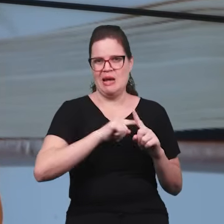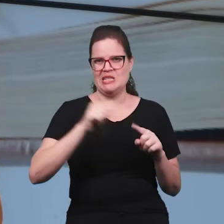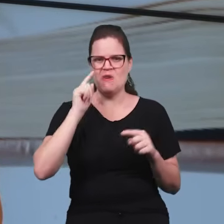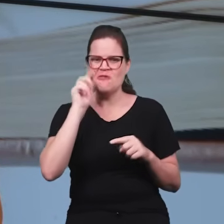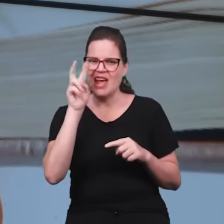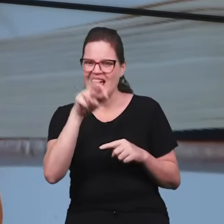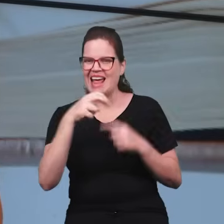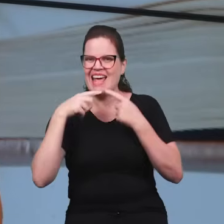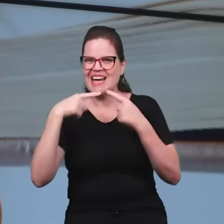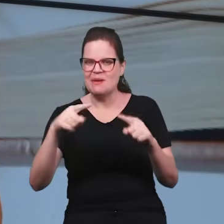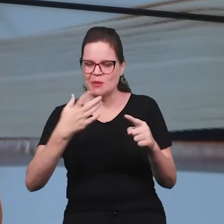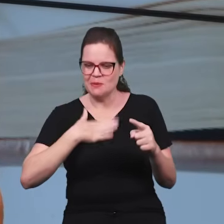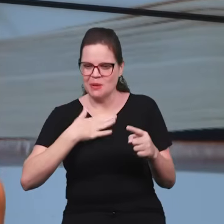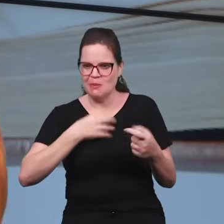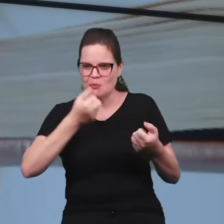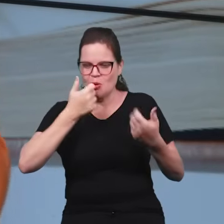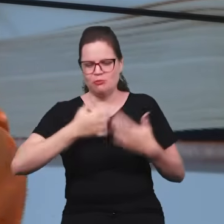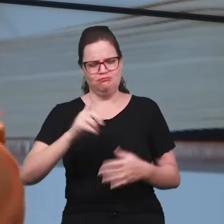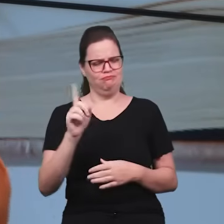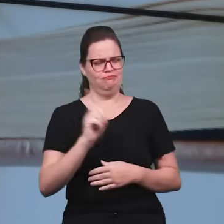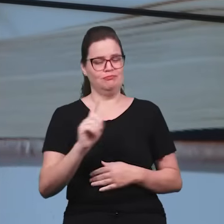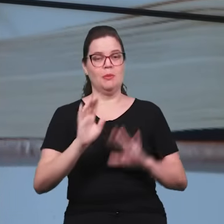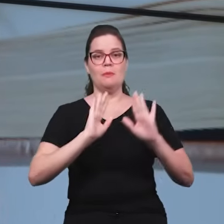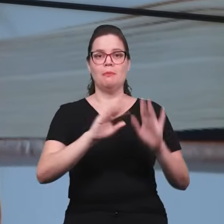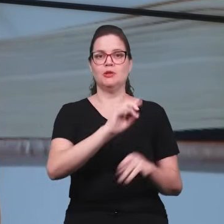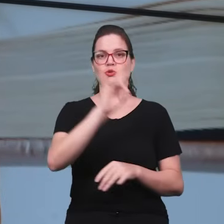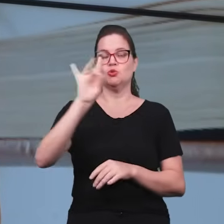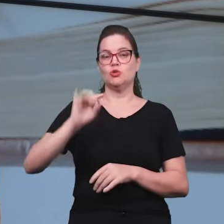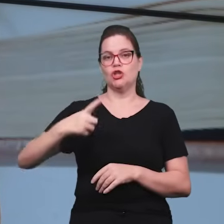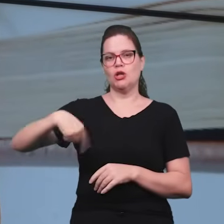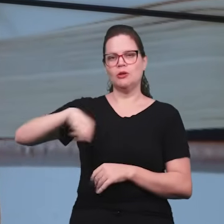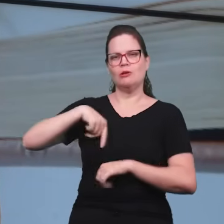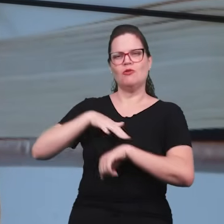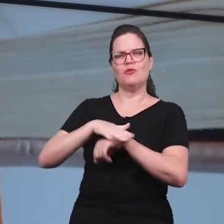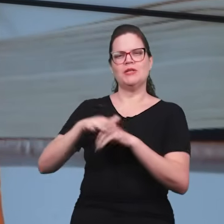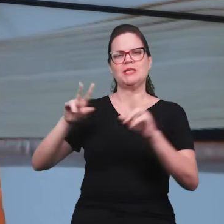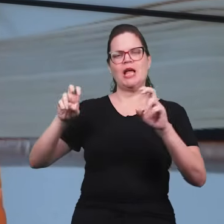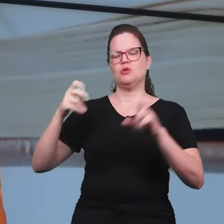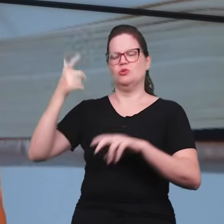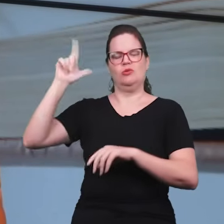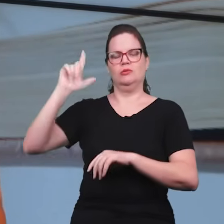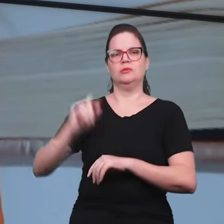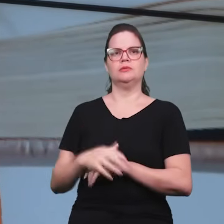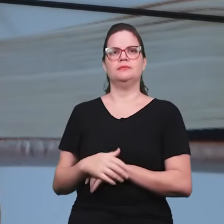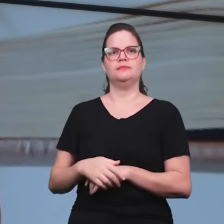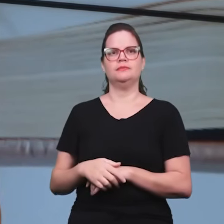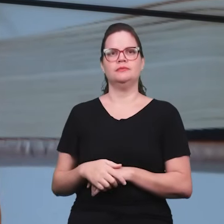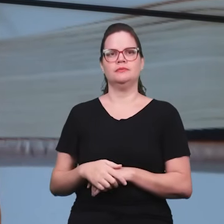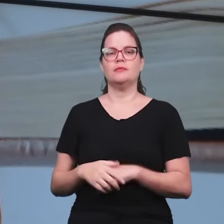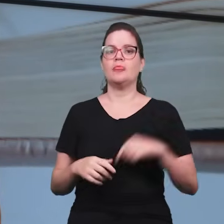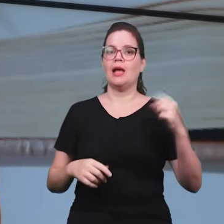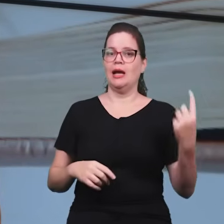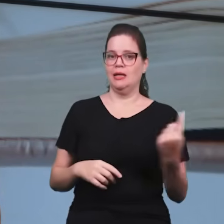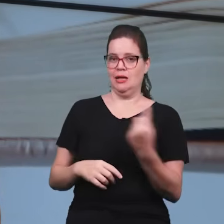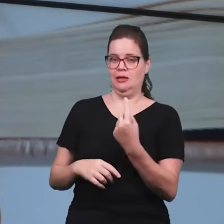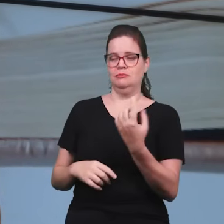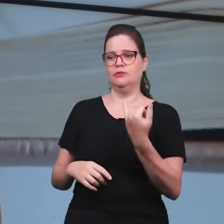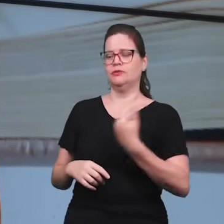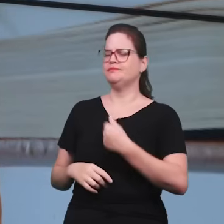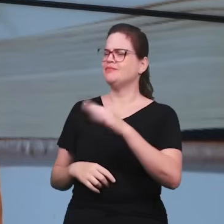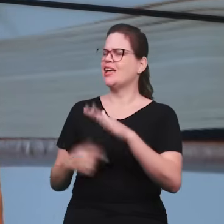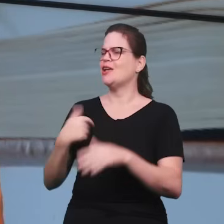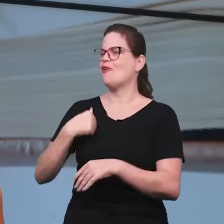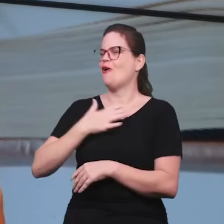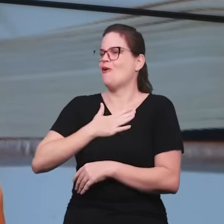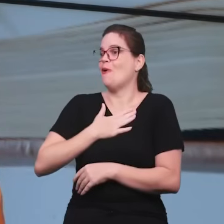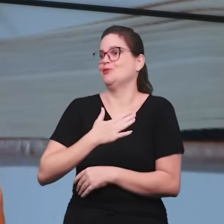para mim e falou, nós estávamos conversando um outro assunto, e ela falou assim: André, como eu me realizo nas atividades da igreja.